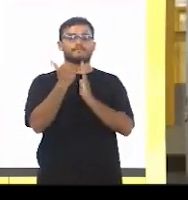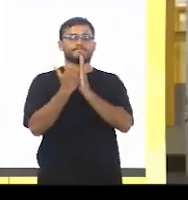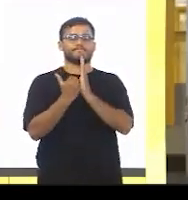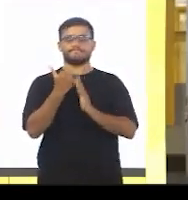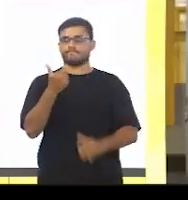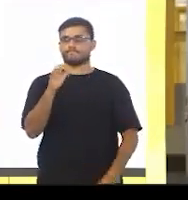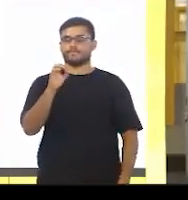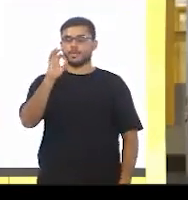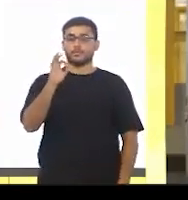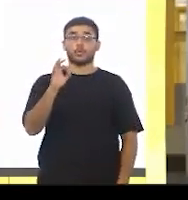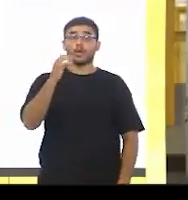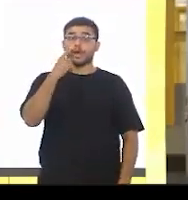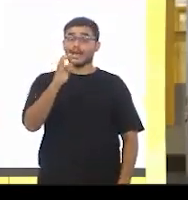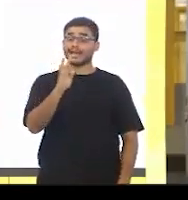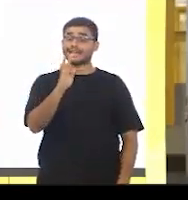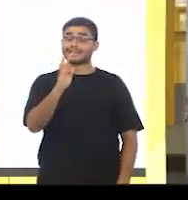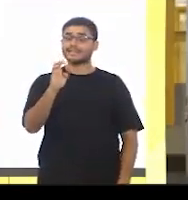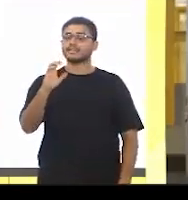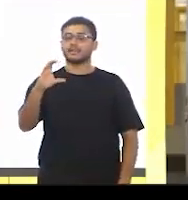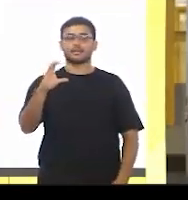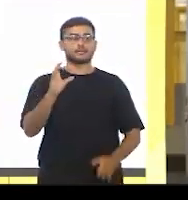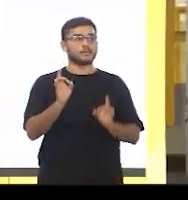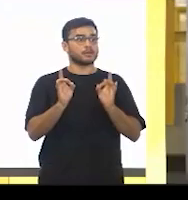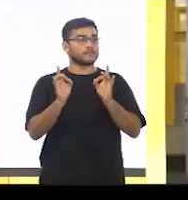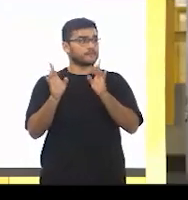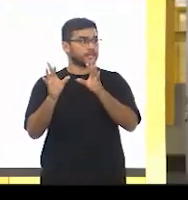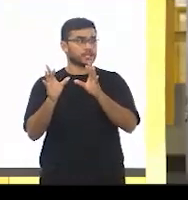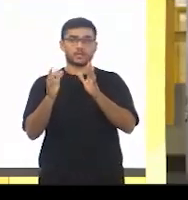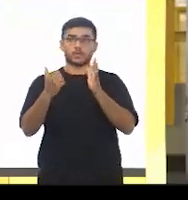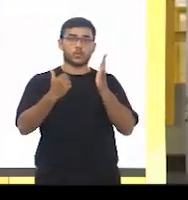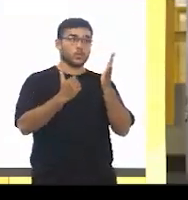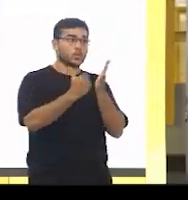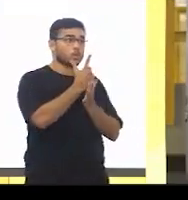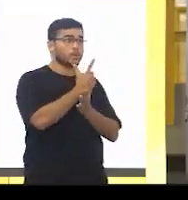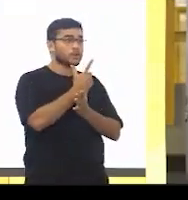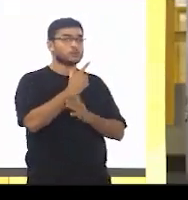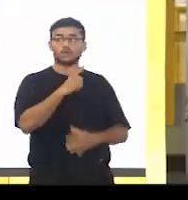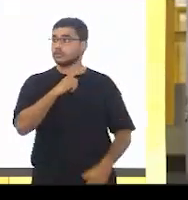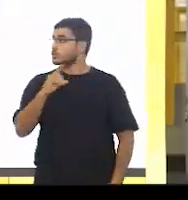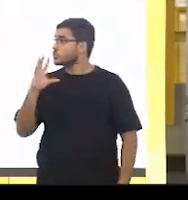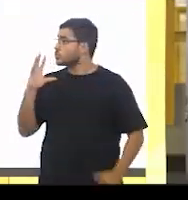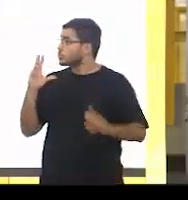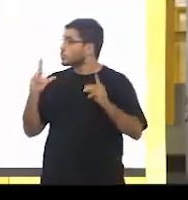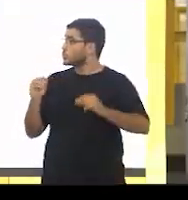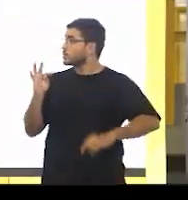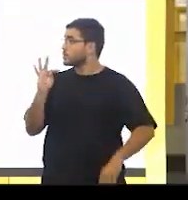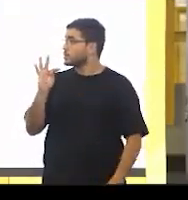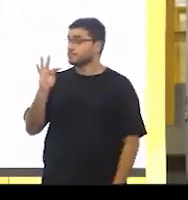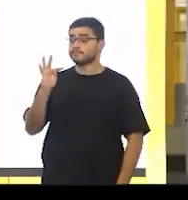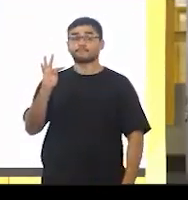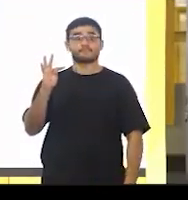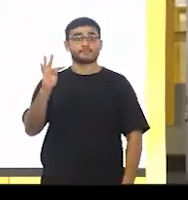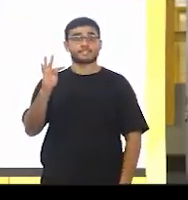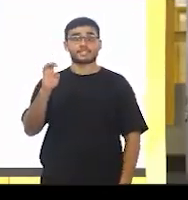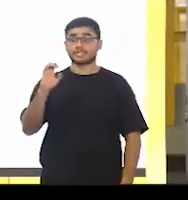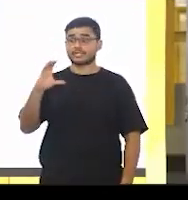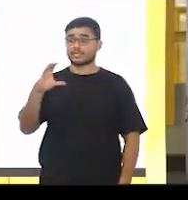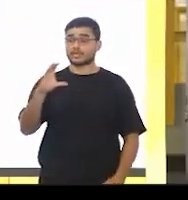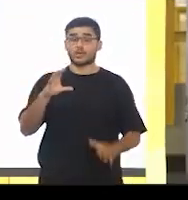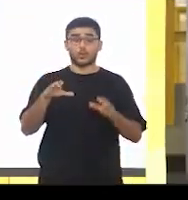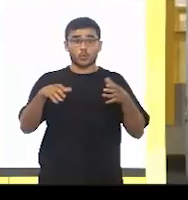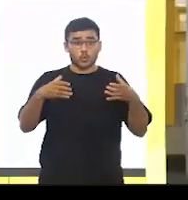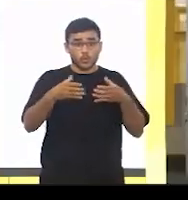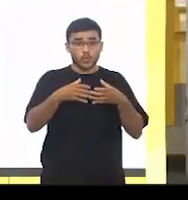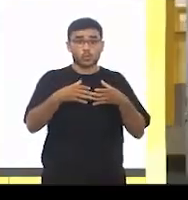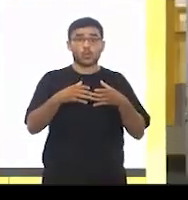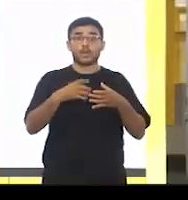10% da tarifa externa comum TEC do Mercosul. Olha aí, galerinha.